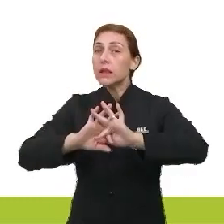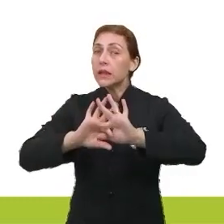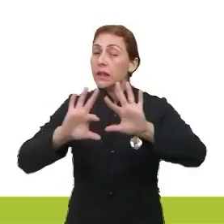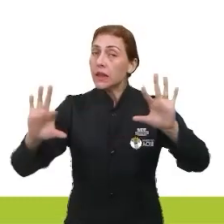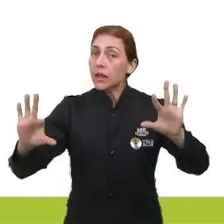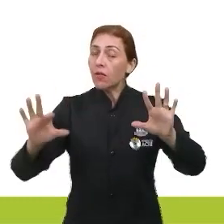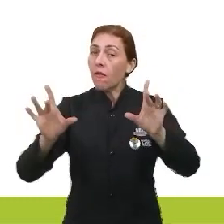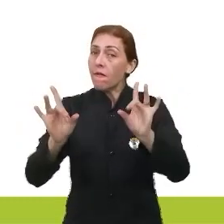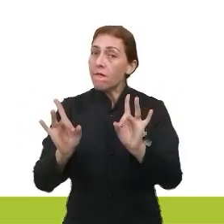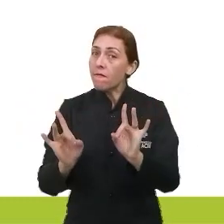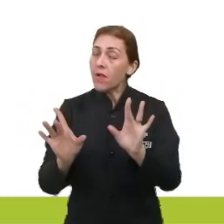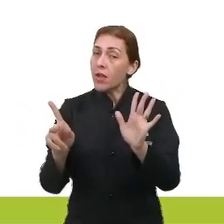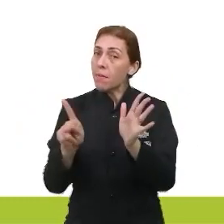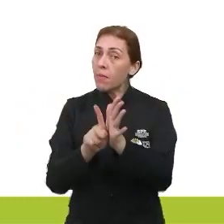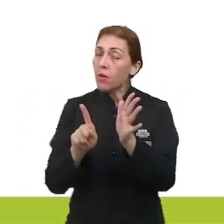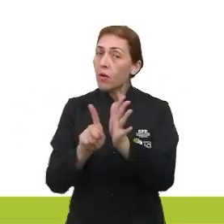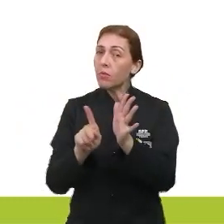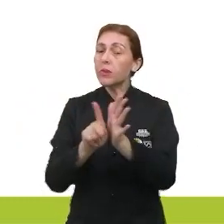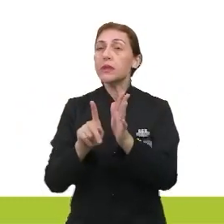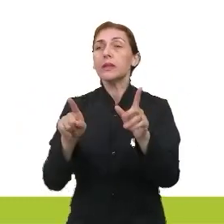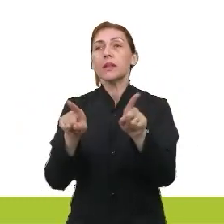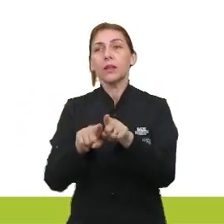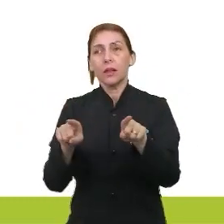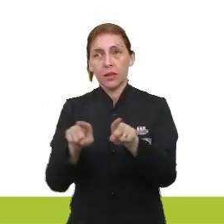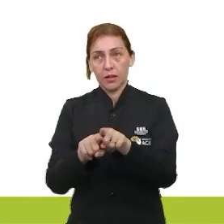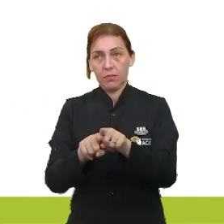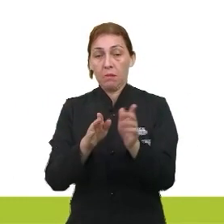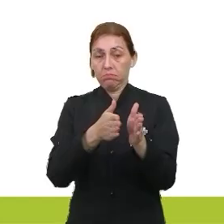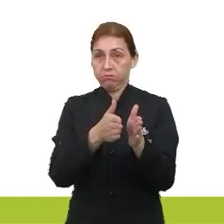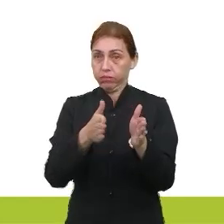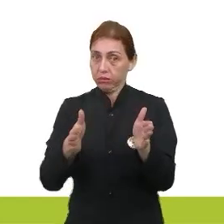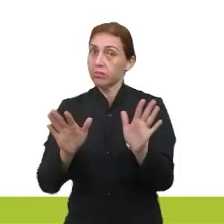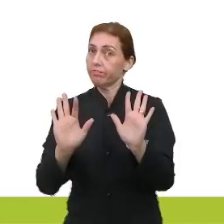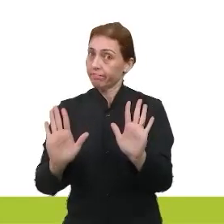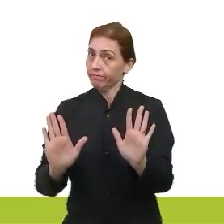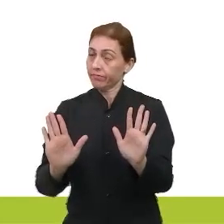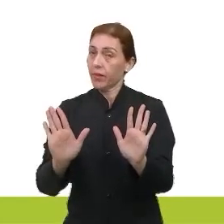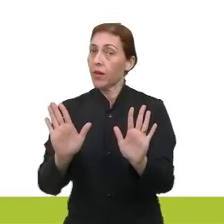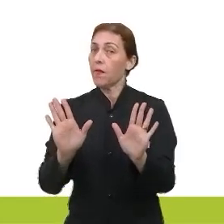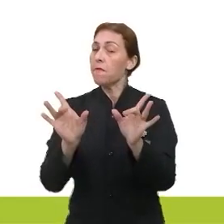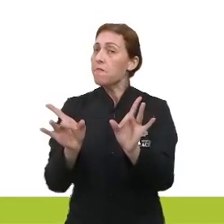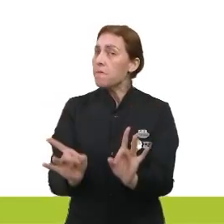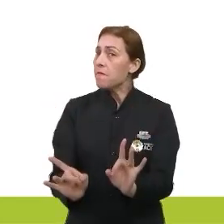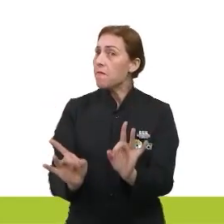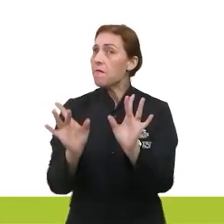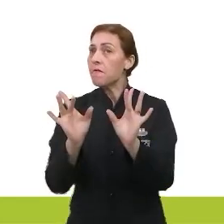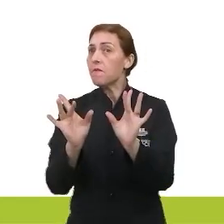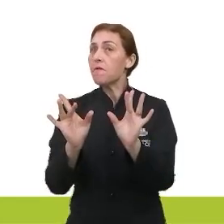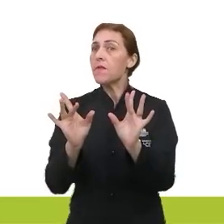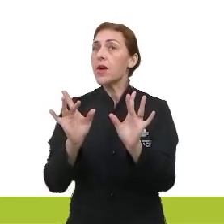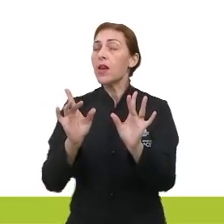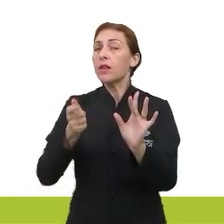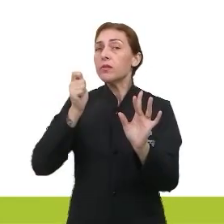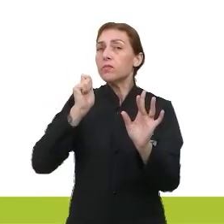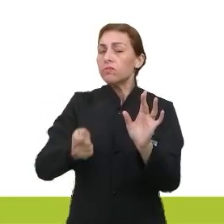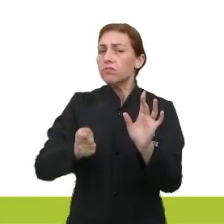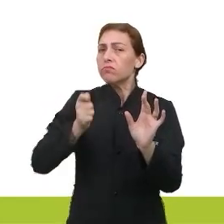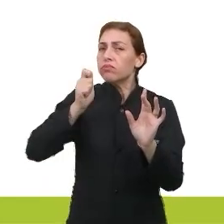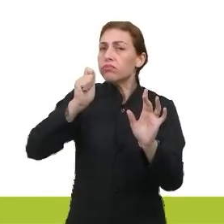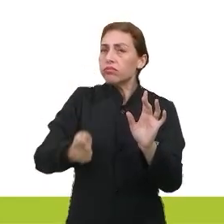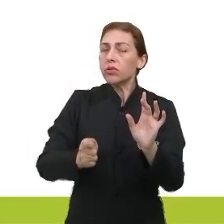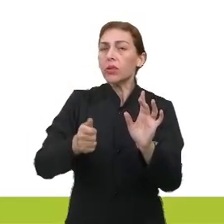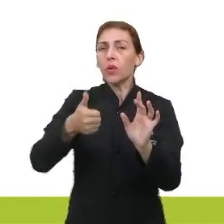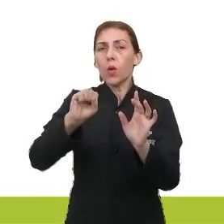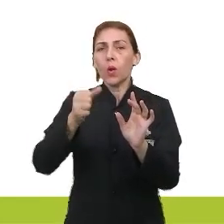contrário, vende-se a si mesmo. Além disso, por partes. Vende em leilão 8, 10,